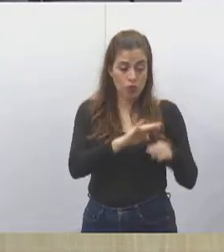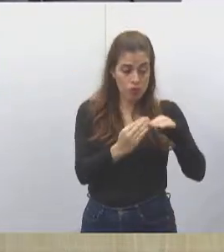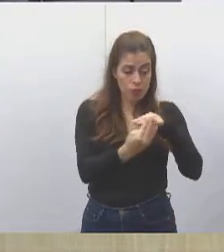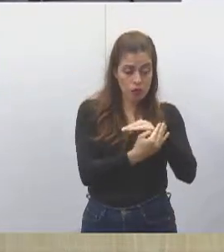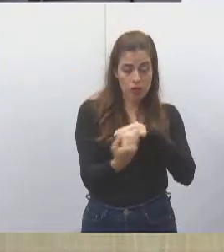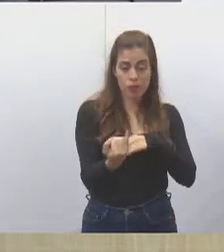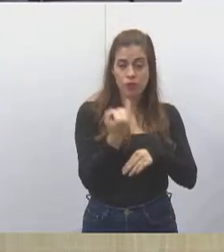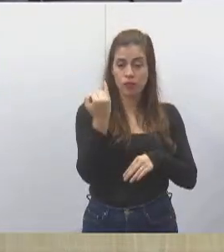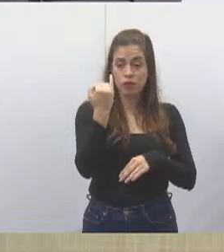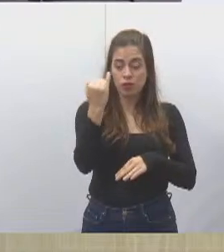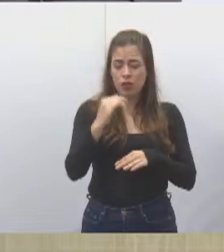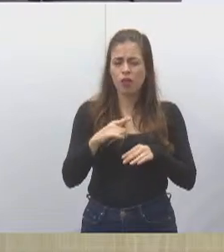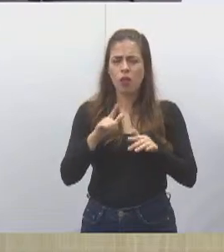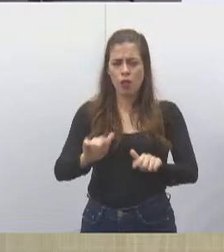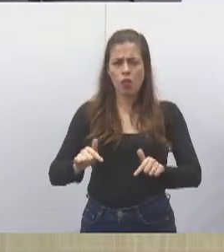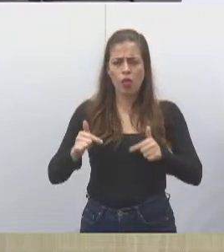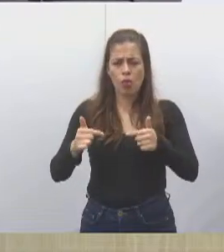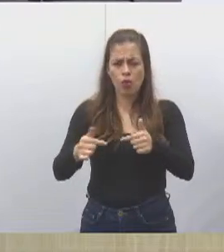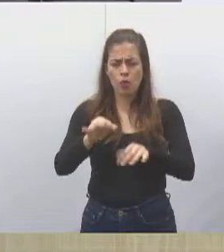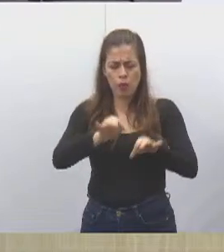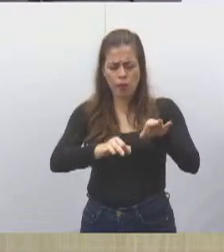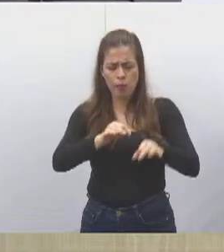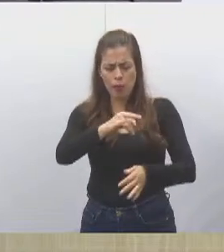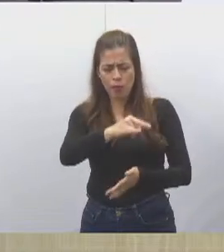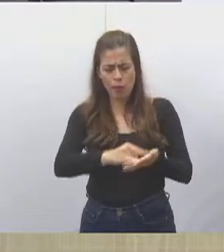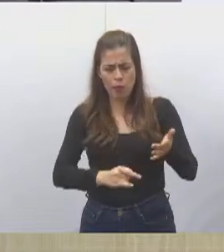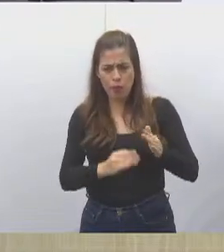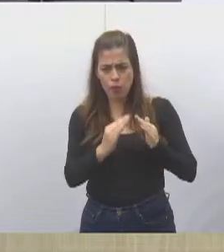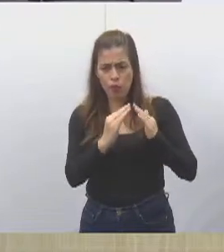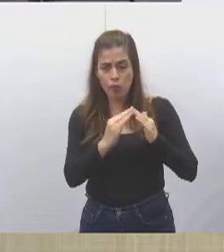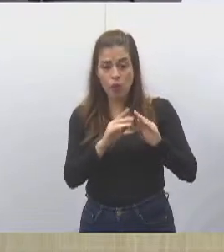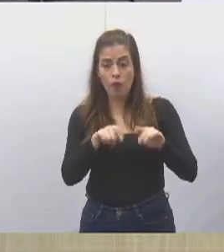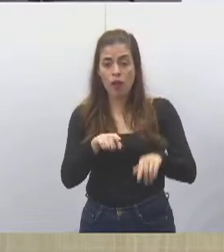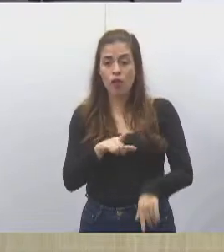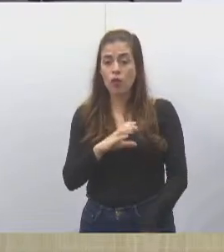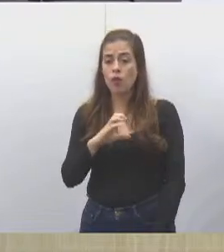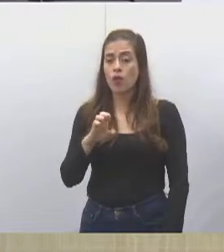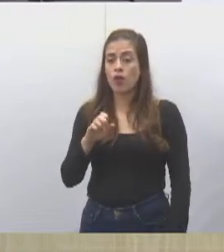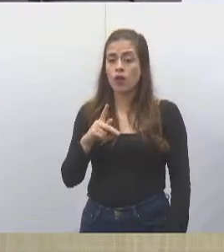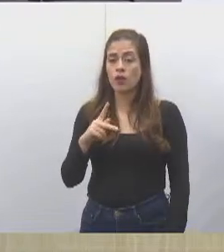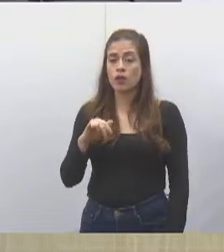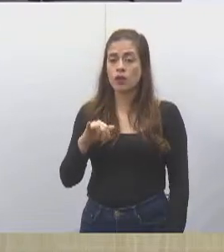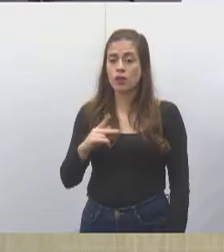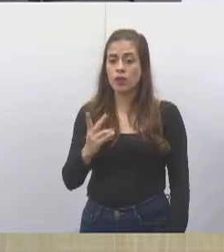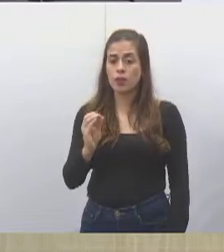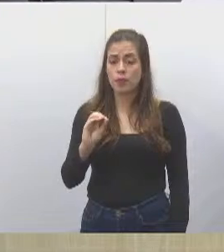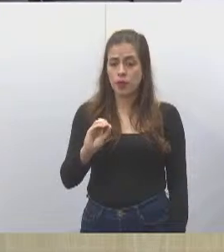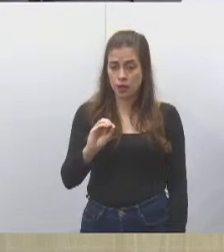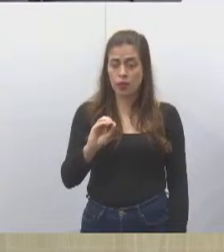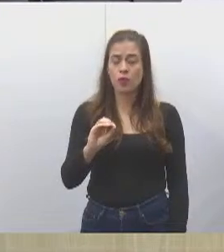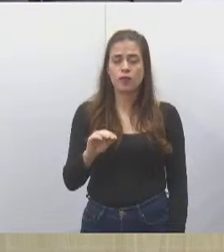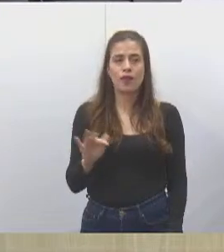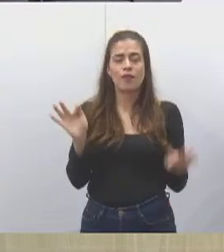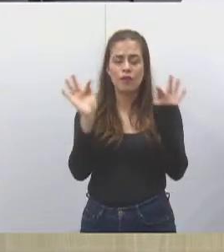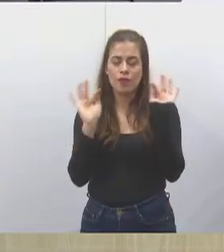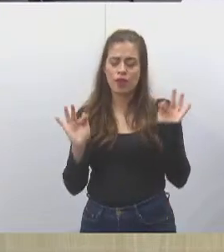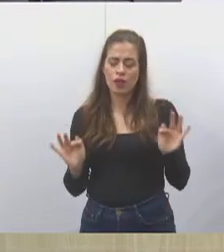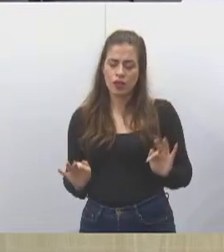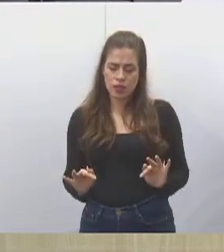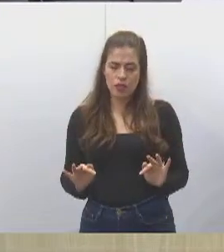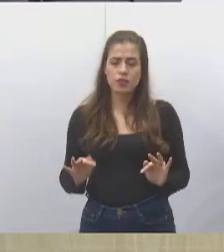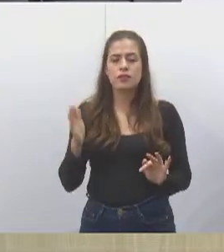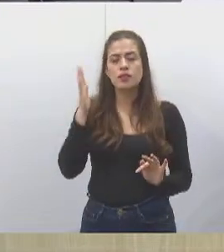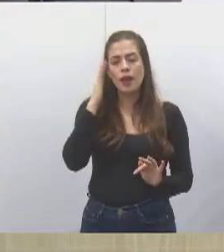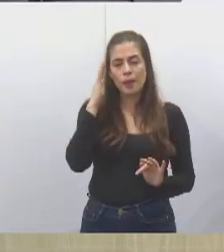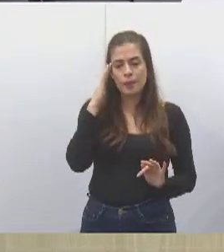numa luta, num processo de regularização, é também o Cepinho, né? Fiquei muito contente aqui de saber também que o